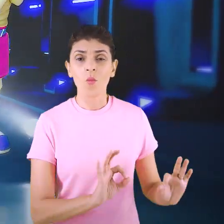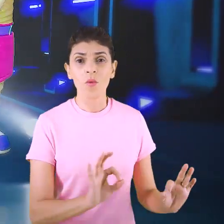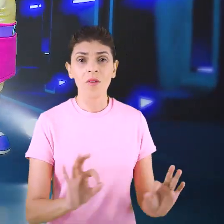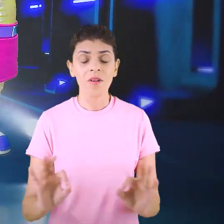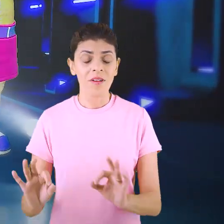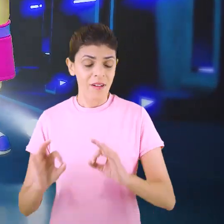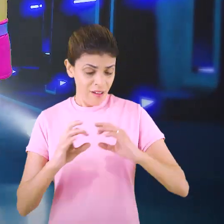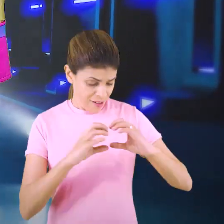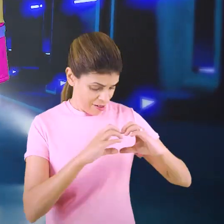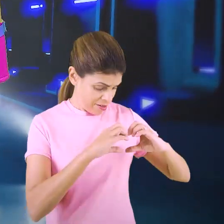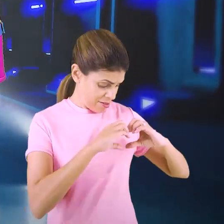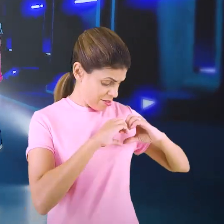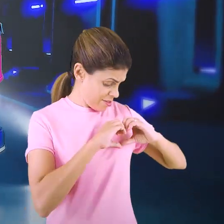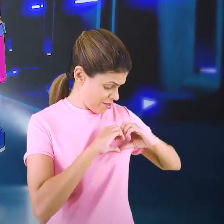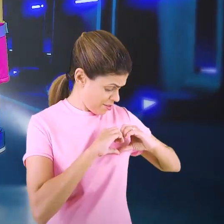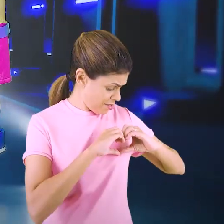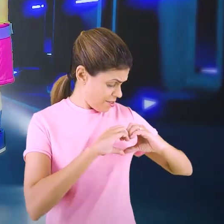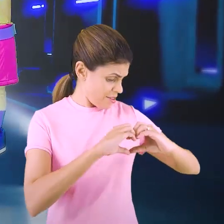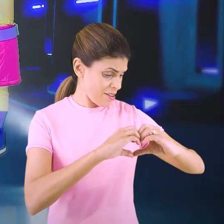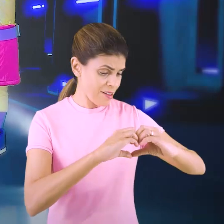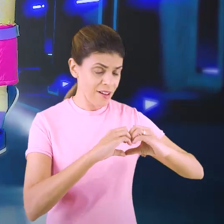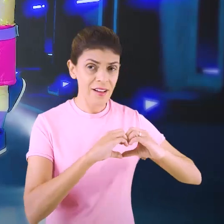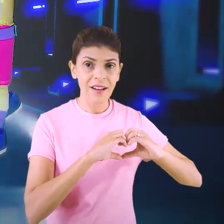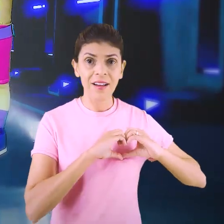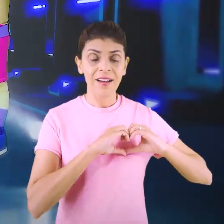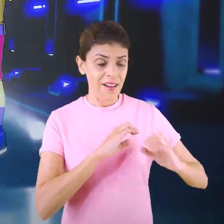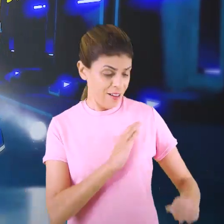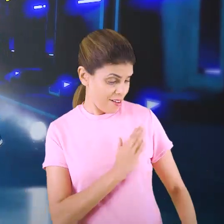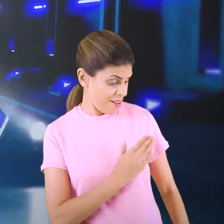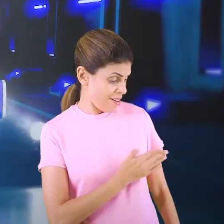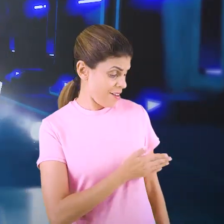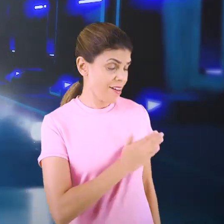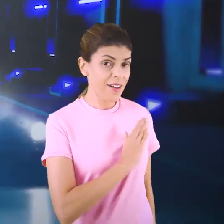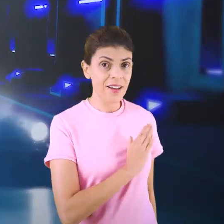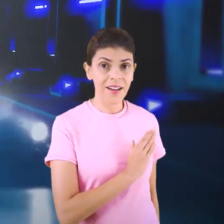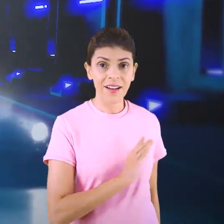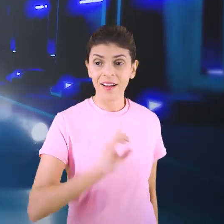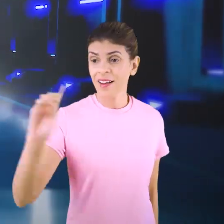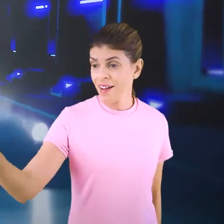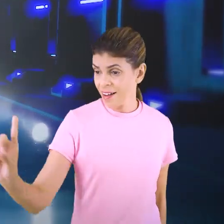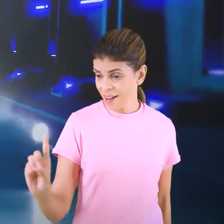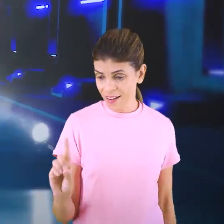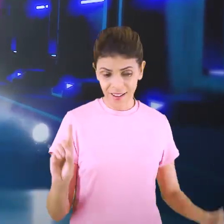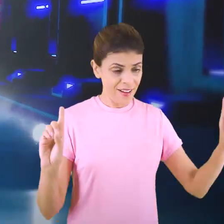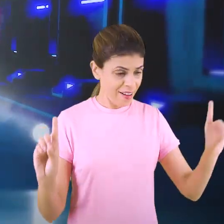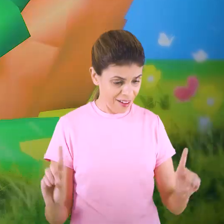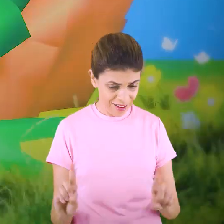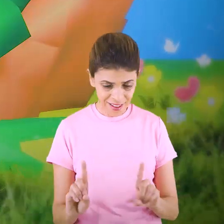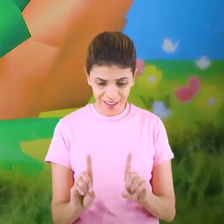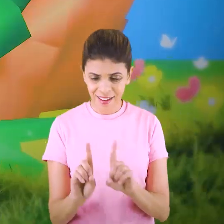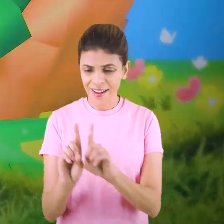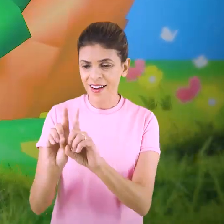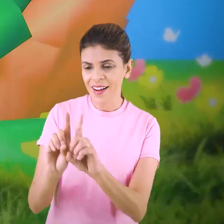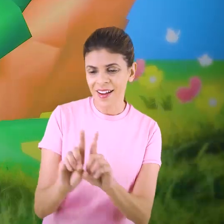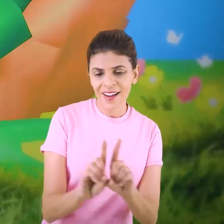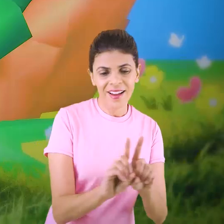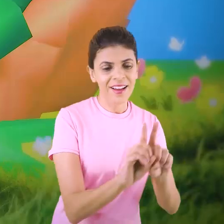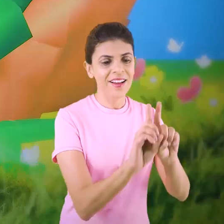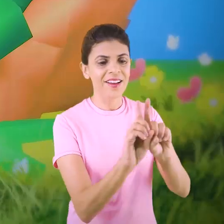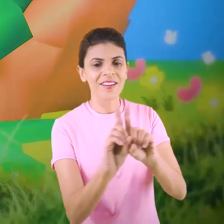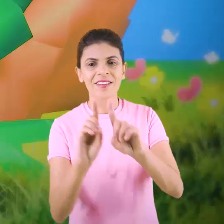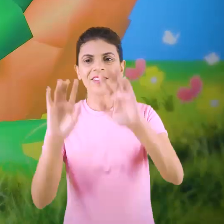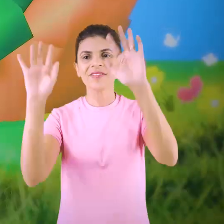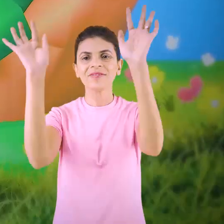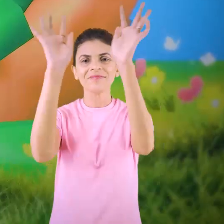pro meu coração. Nossa história sem um